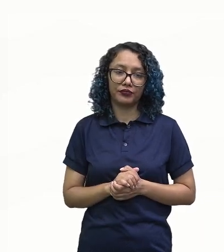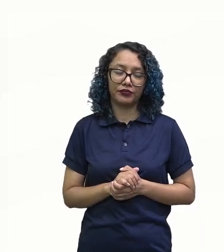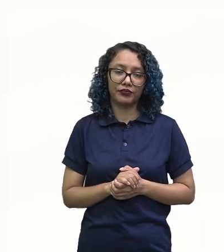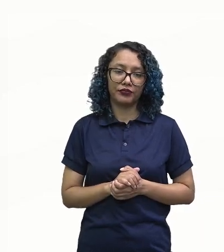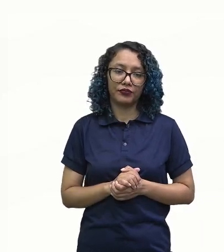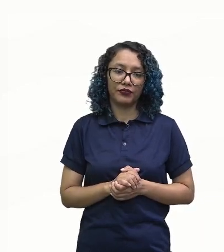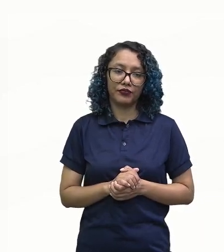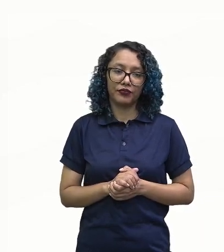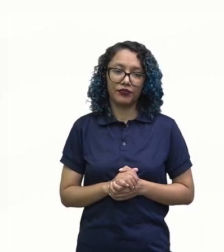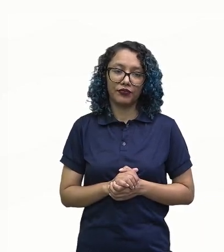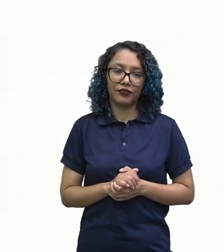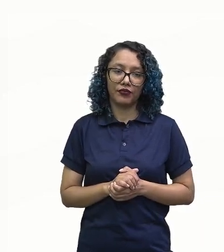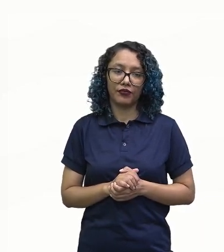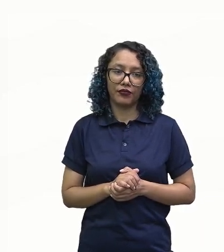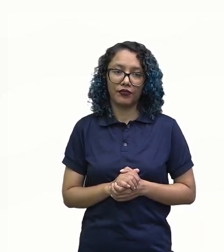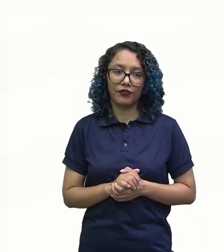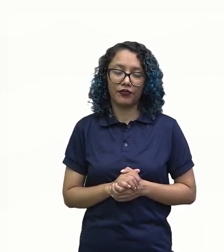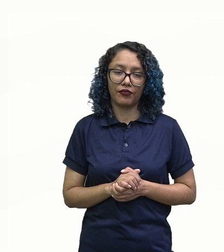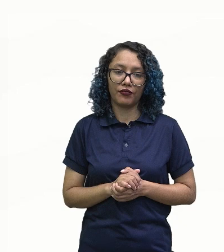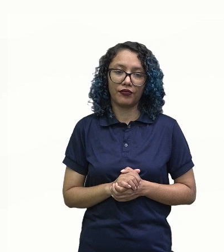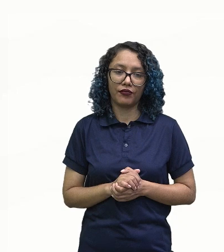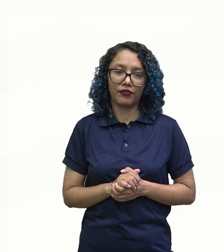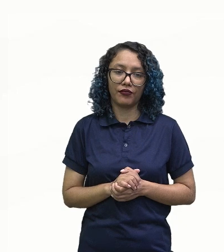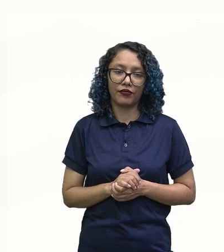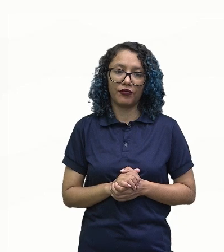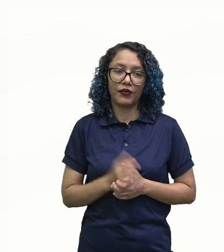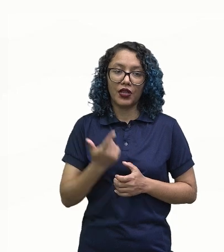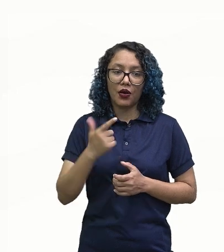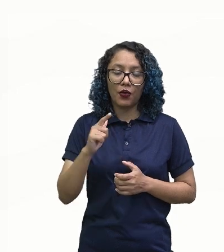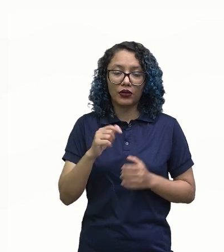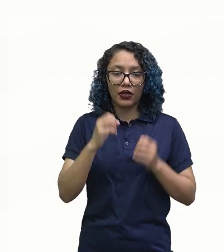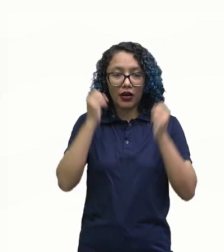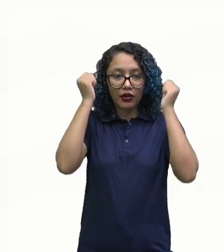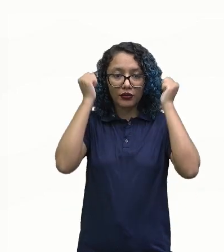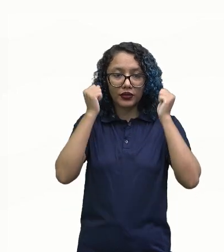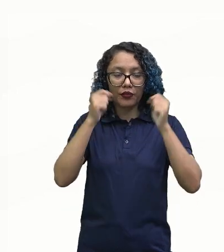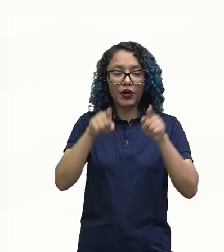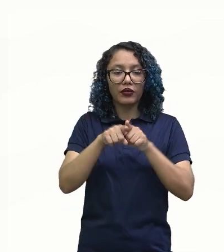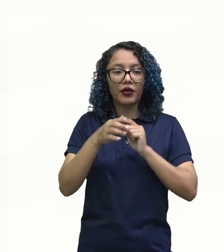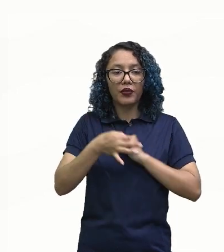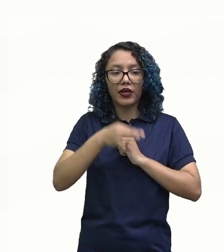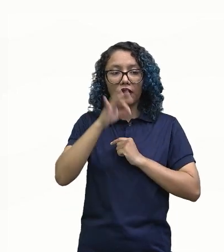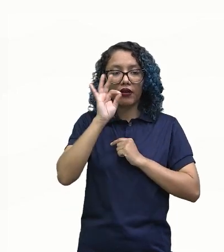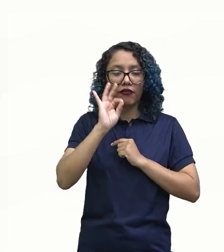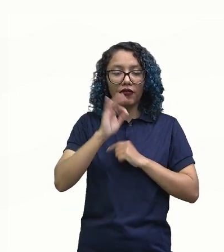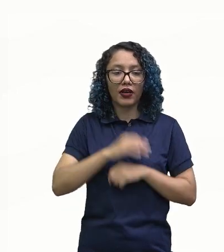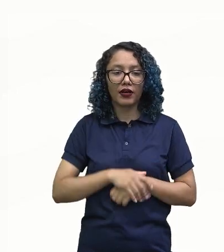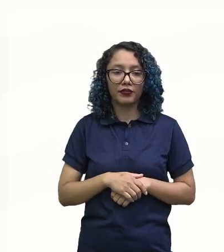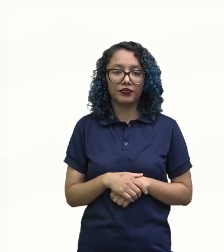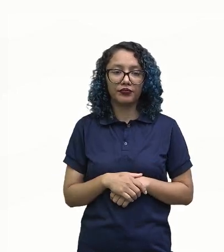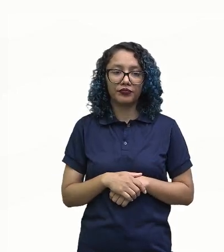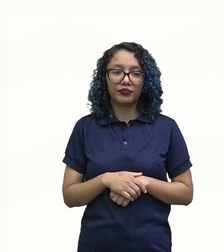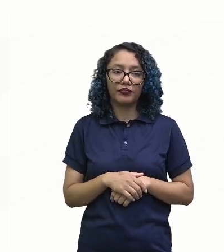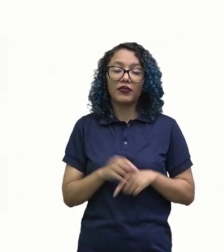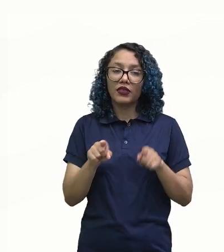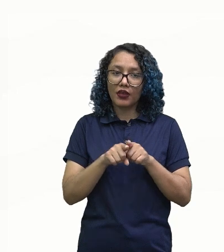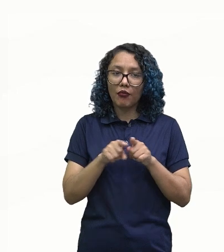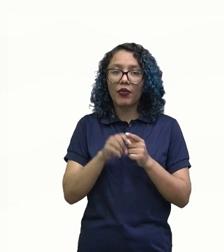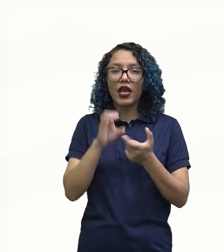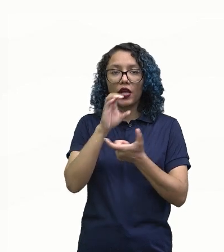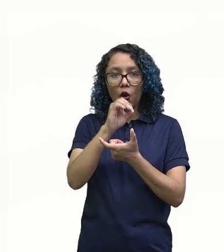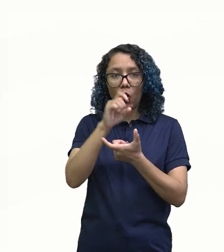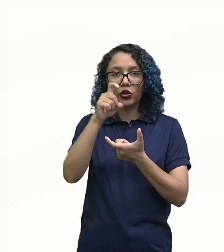Ok? Maçã. E na palavra chapéu e café, nós vamos ter também oxítona,